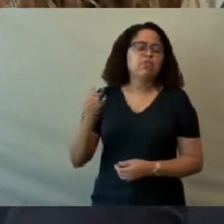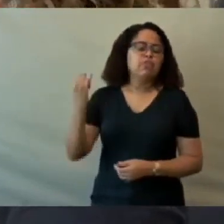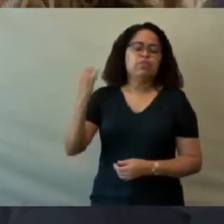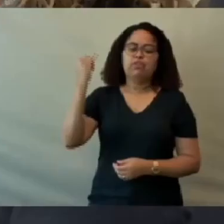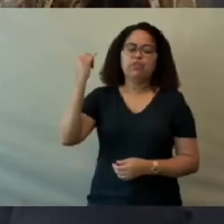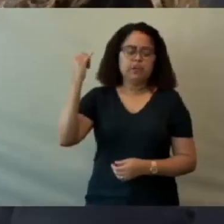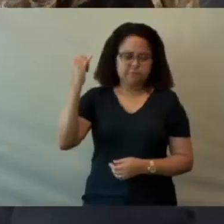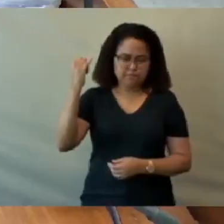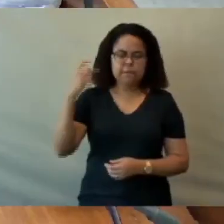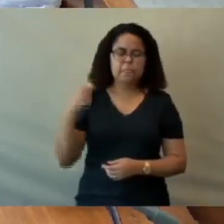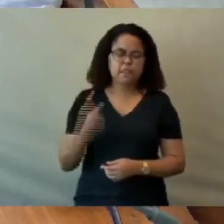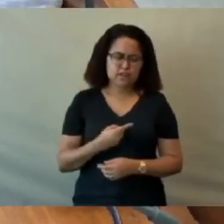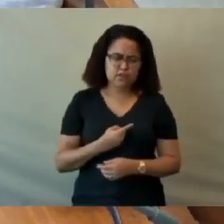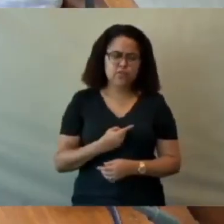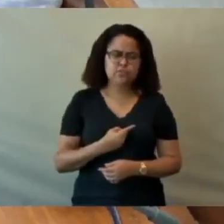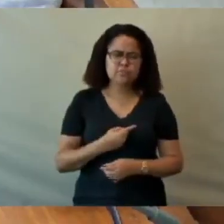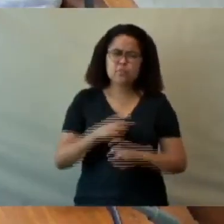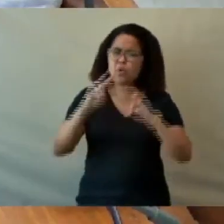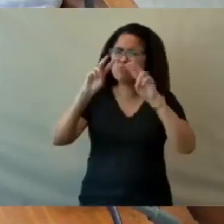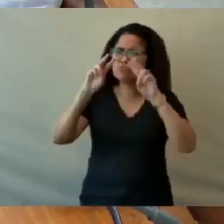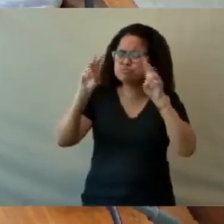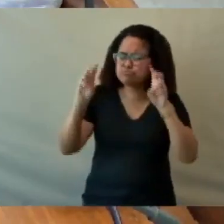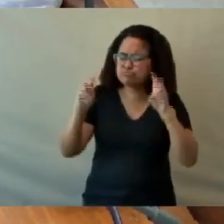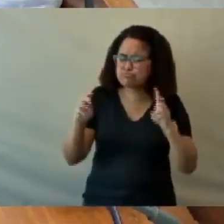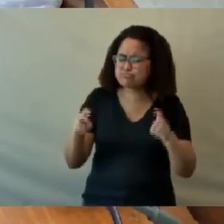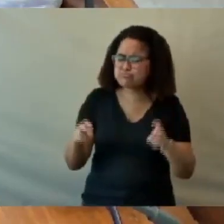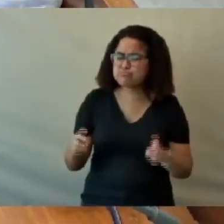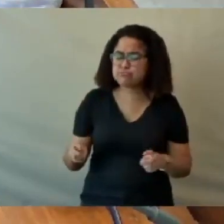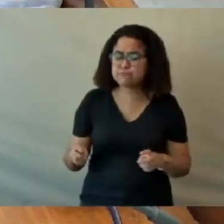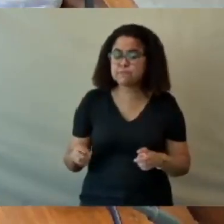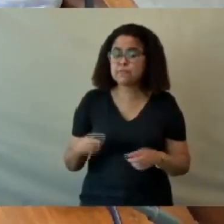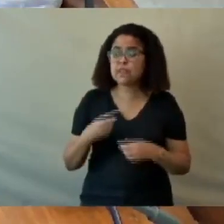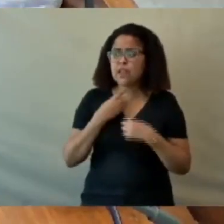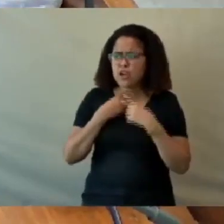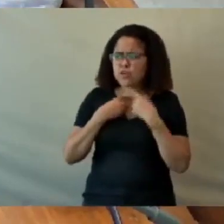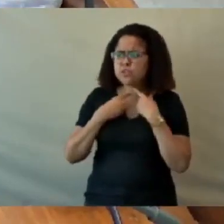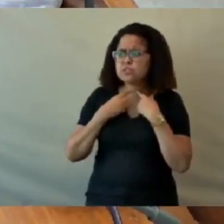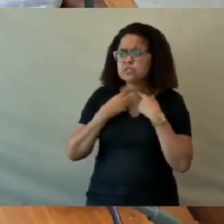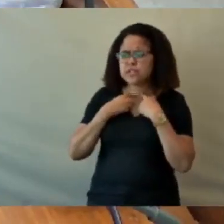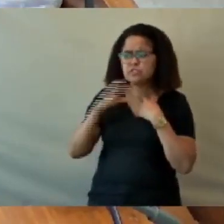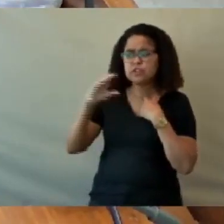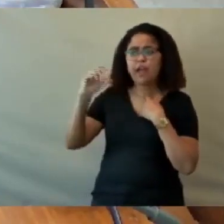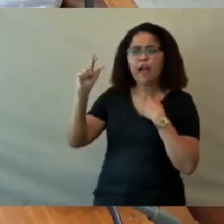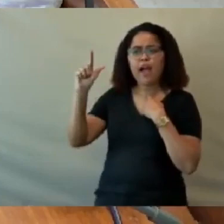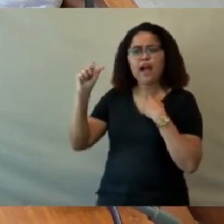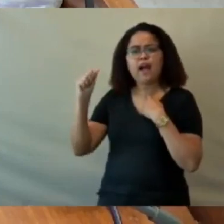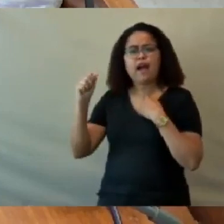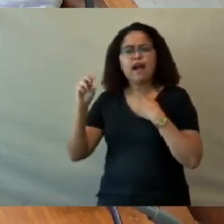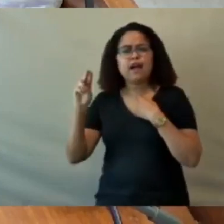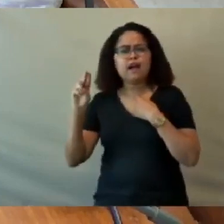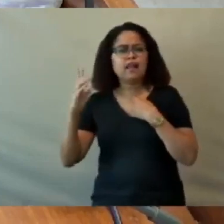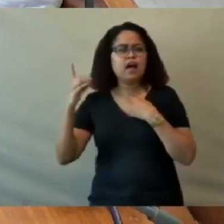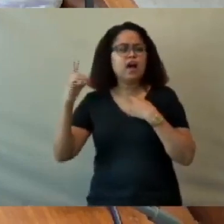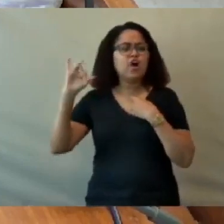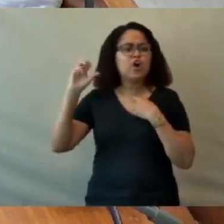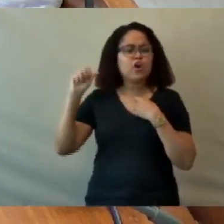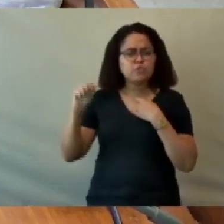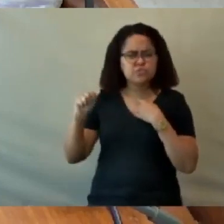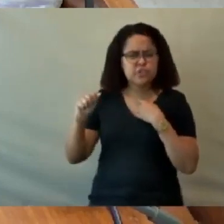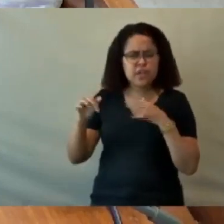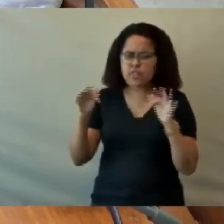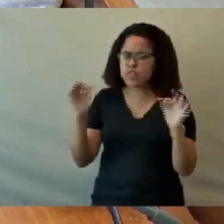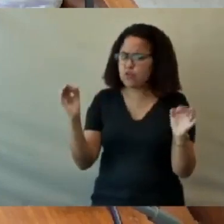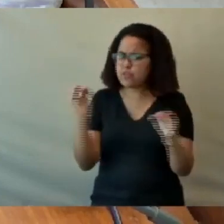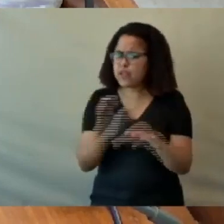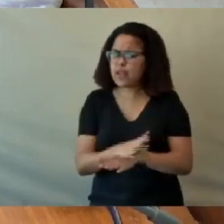e eu desejo que a Cláudia não encerre a luta dela com relação ao que é necessário para fazer para regularizar essa profissão